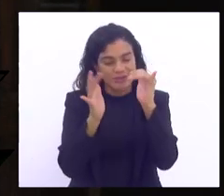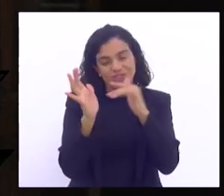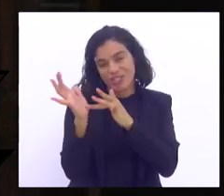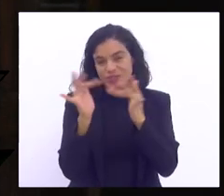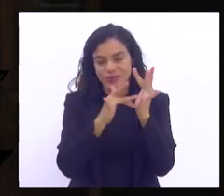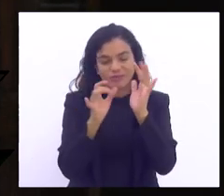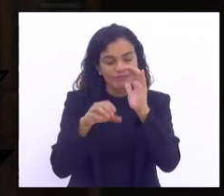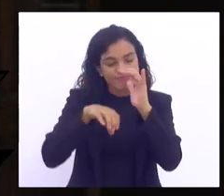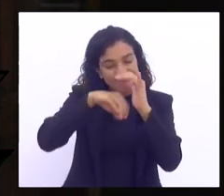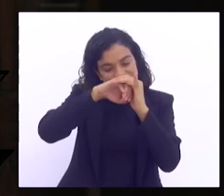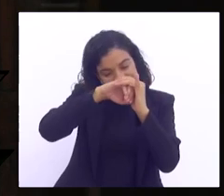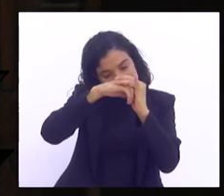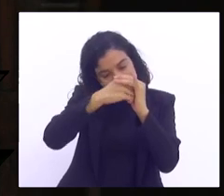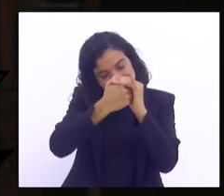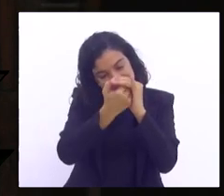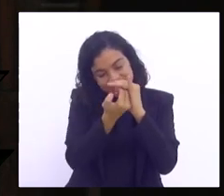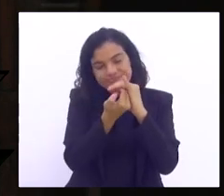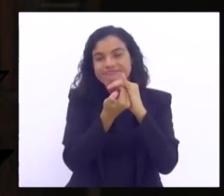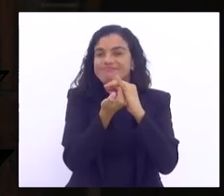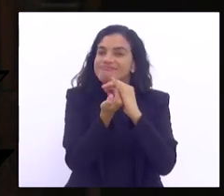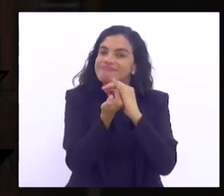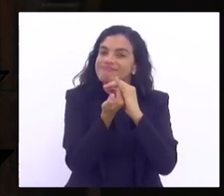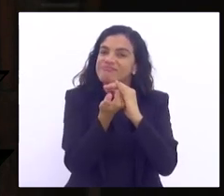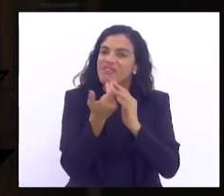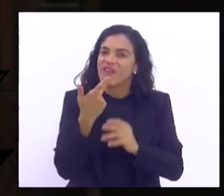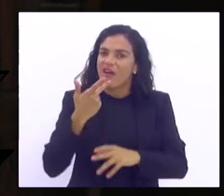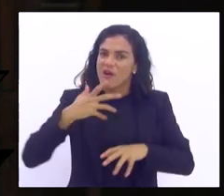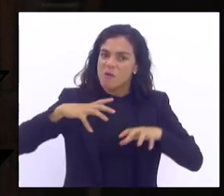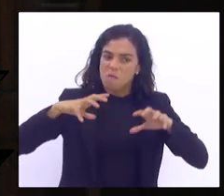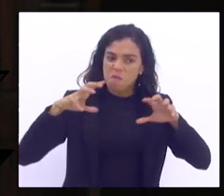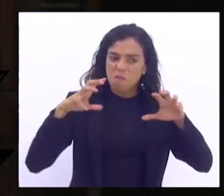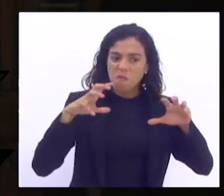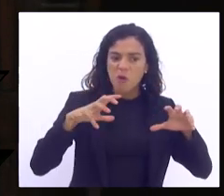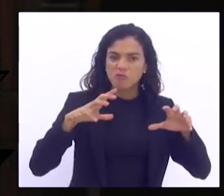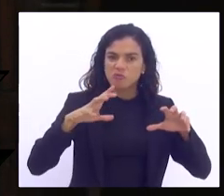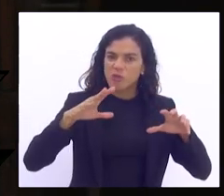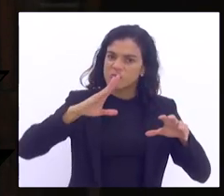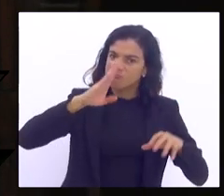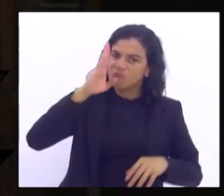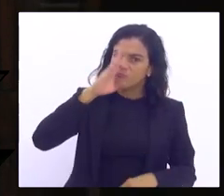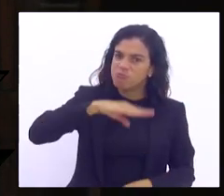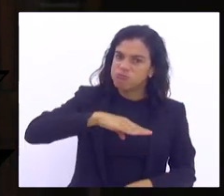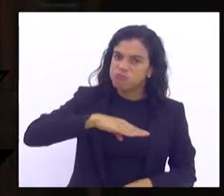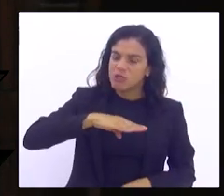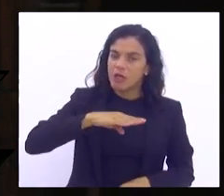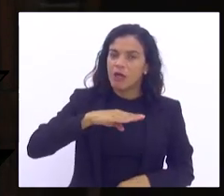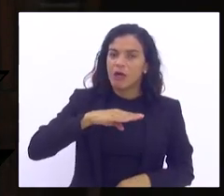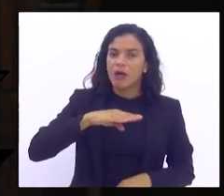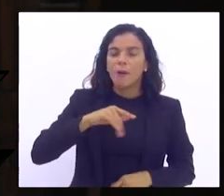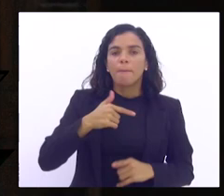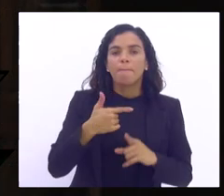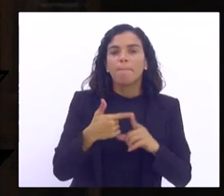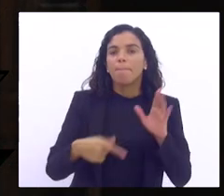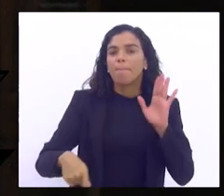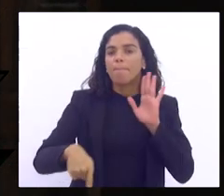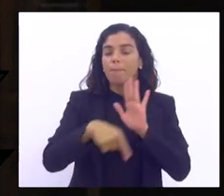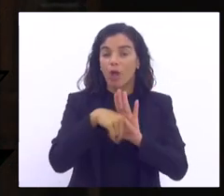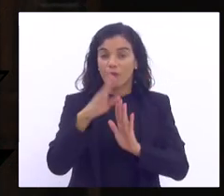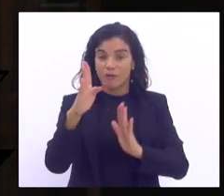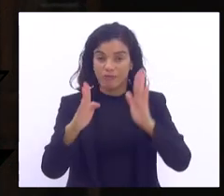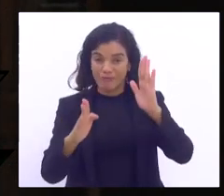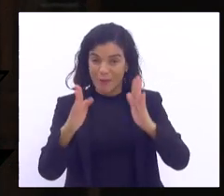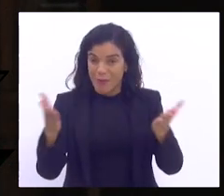O Papa Pio X chamava de monstruosa e detestável iniquidade própria do tempo em que